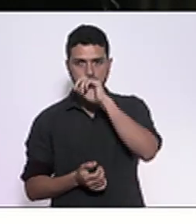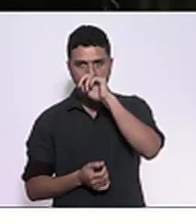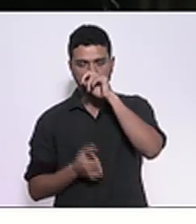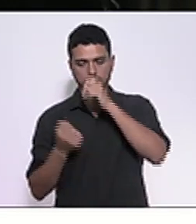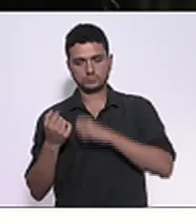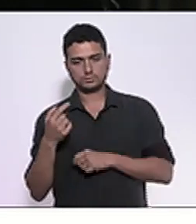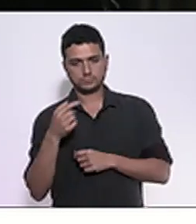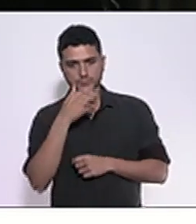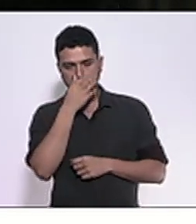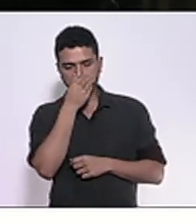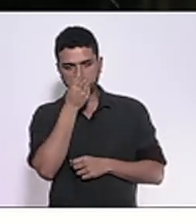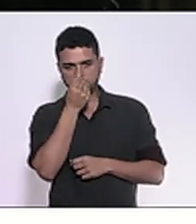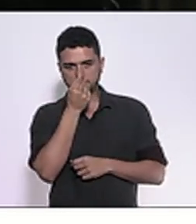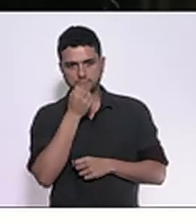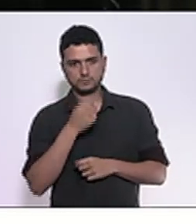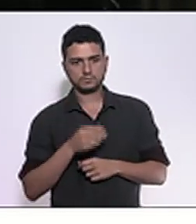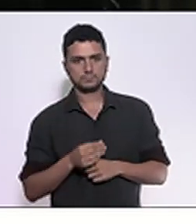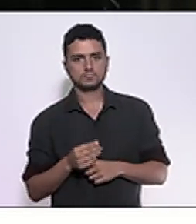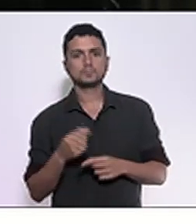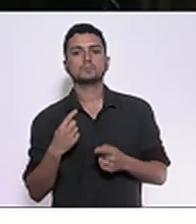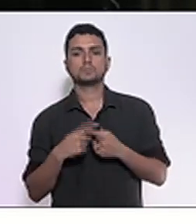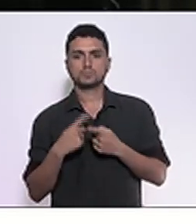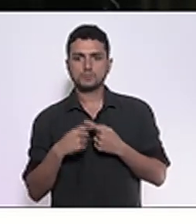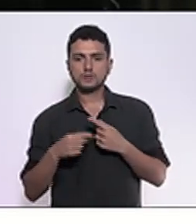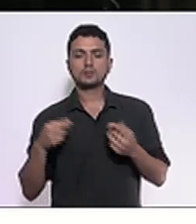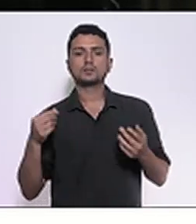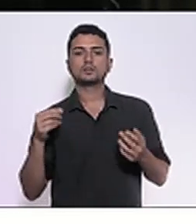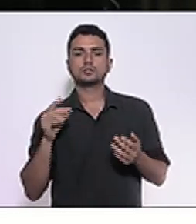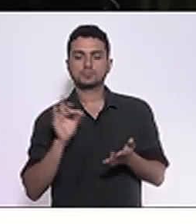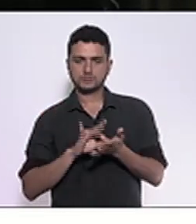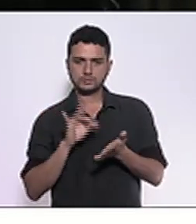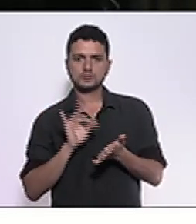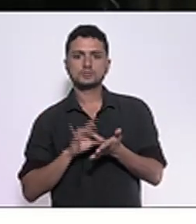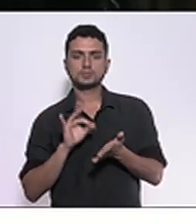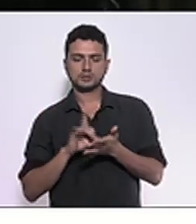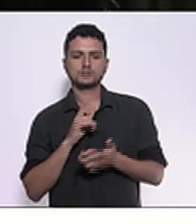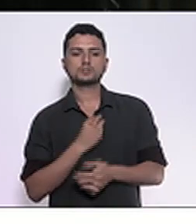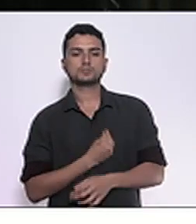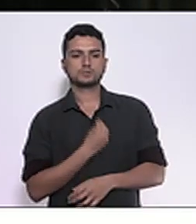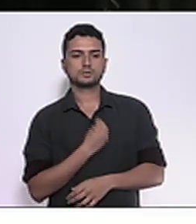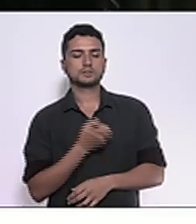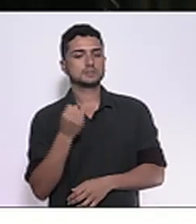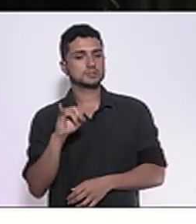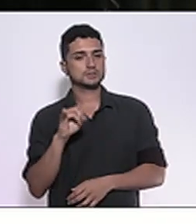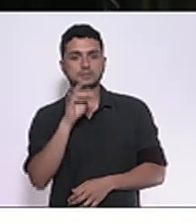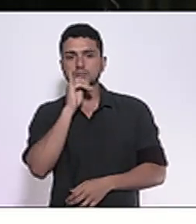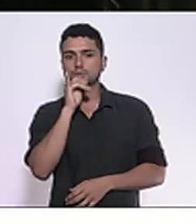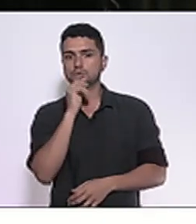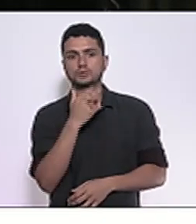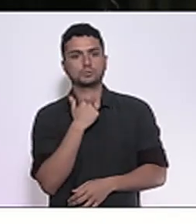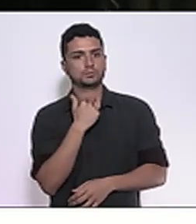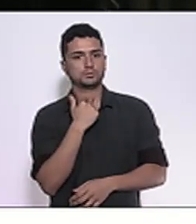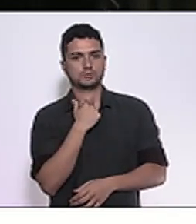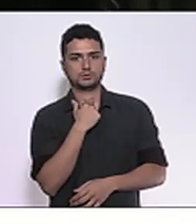na União, porque é fato concreto que ele existe. Se não pode